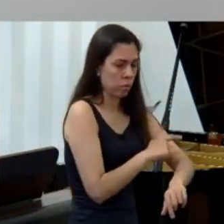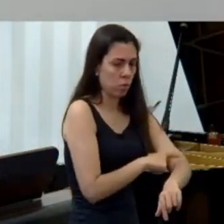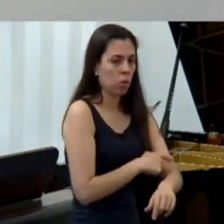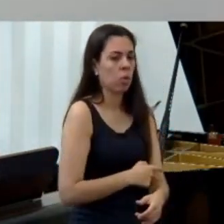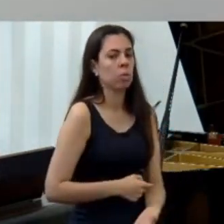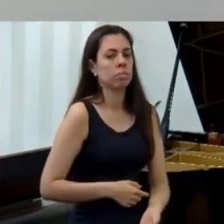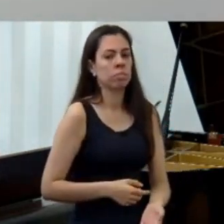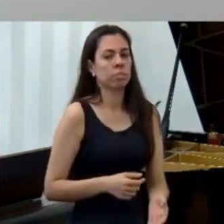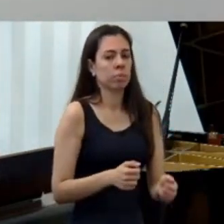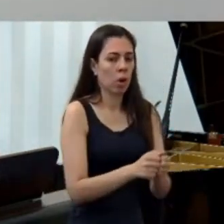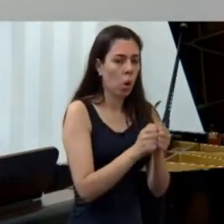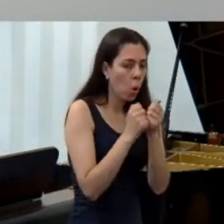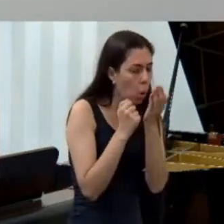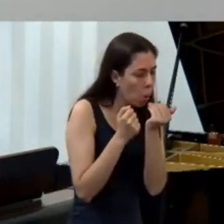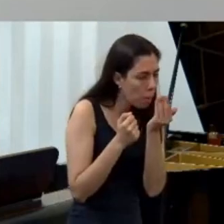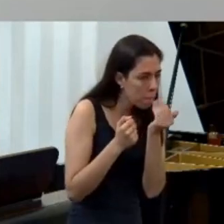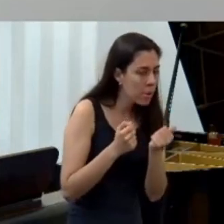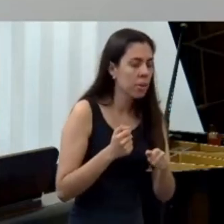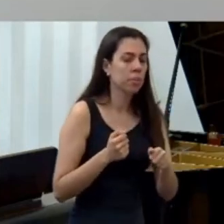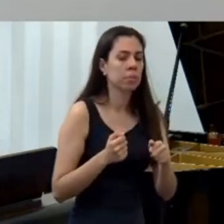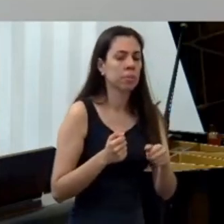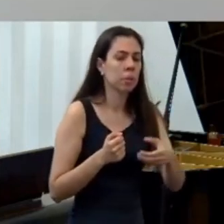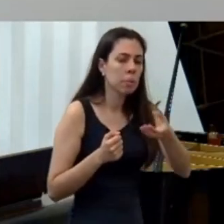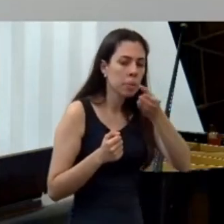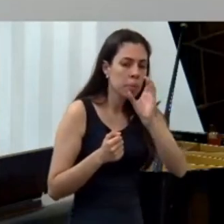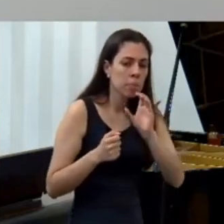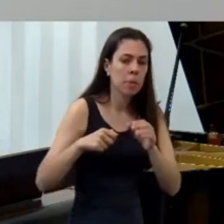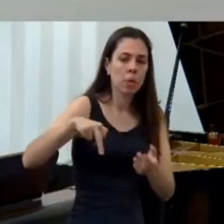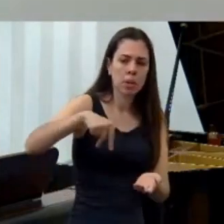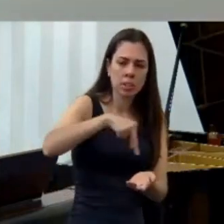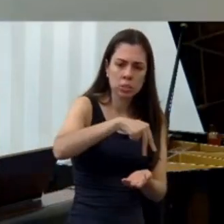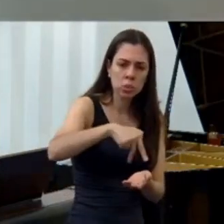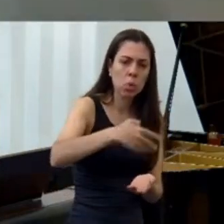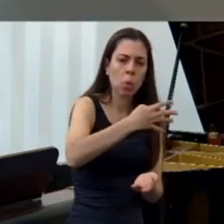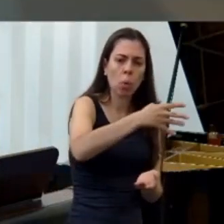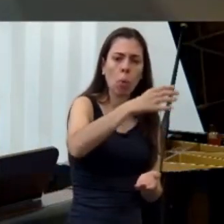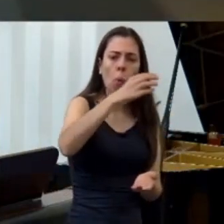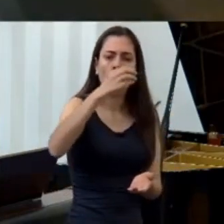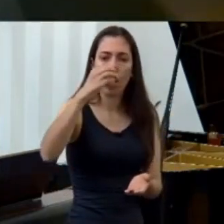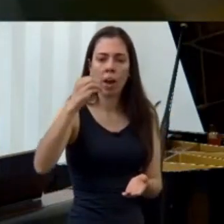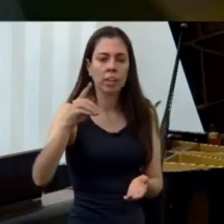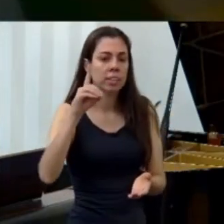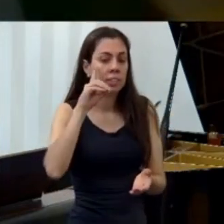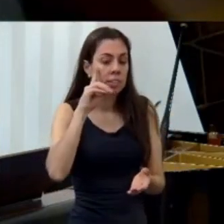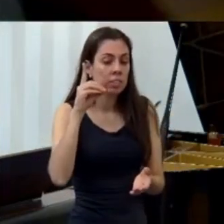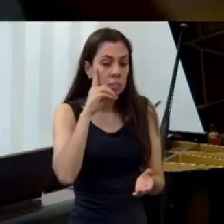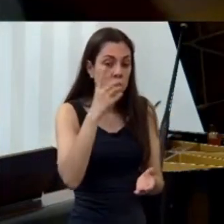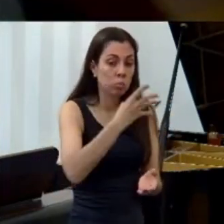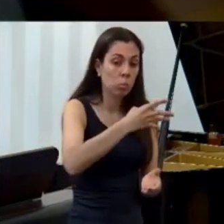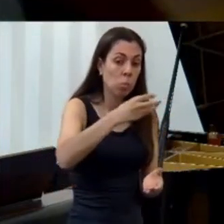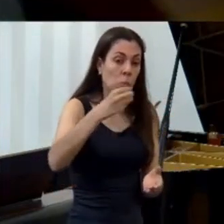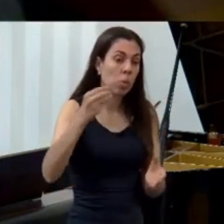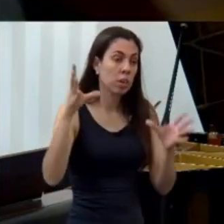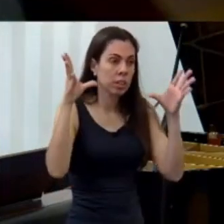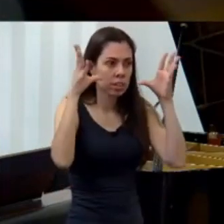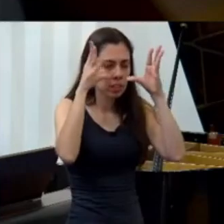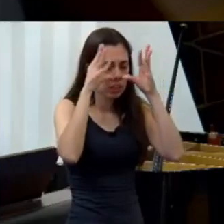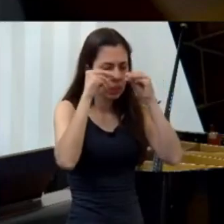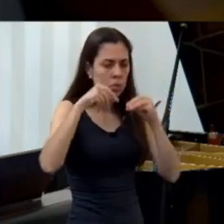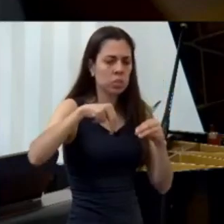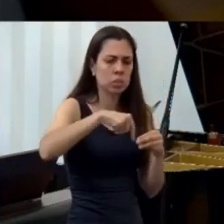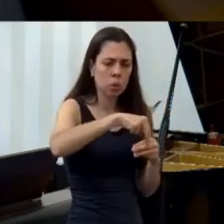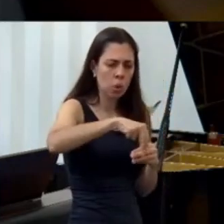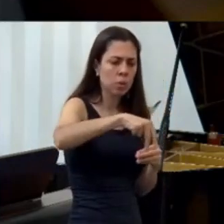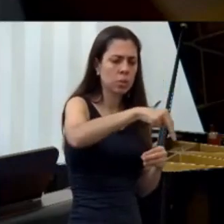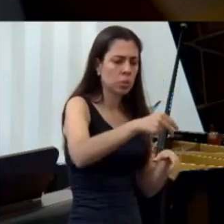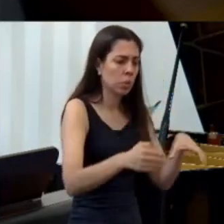comeu e bebeu, e com a força daquela comida caminhou 40 dias e 40 noites até Horebe, o monte de Deus. Ali entrou numa